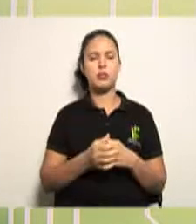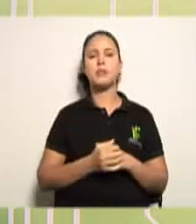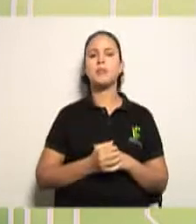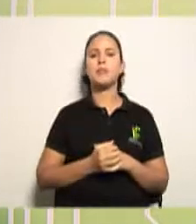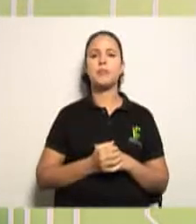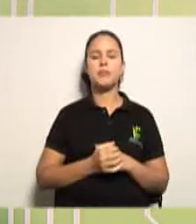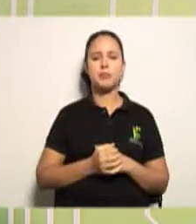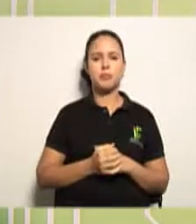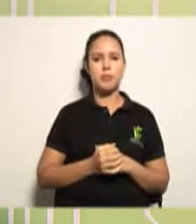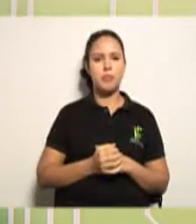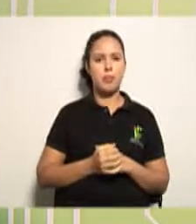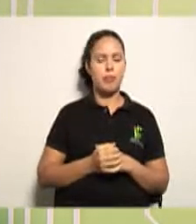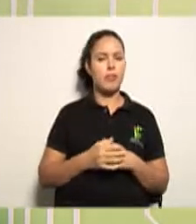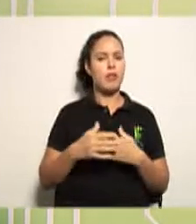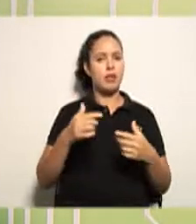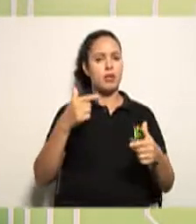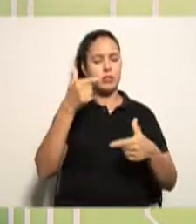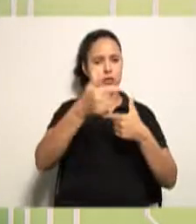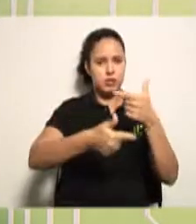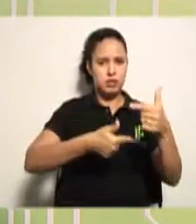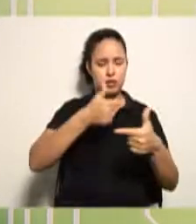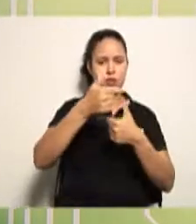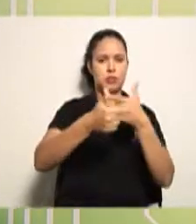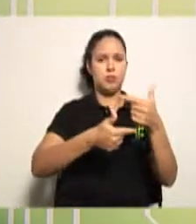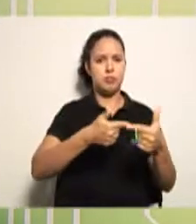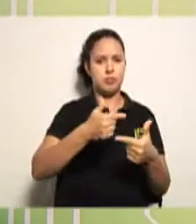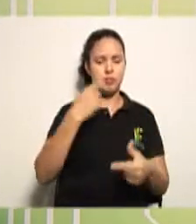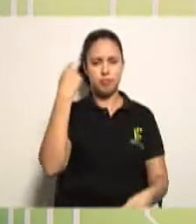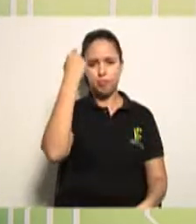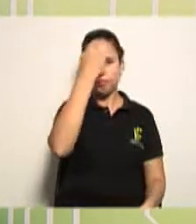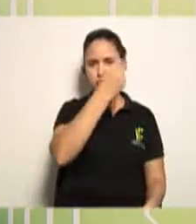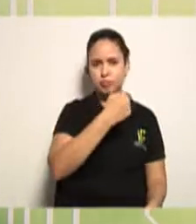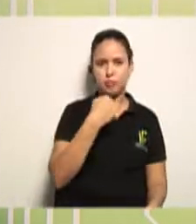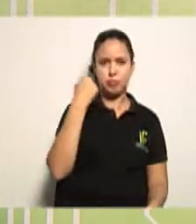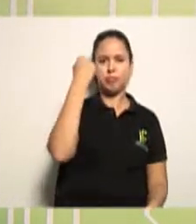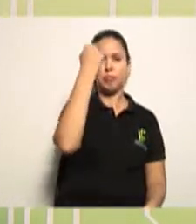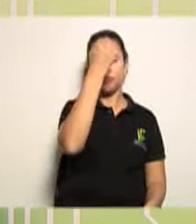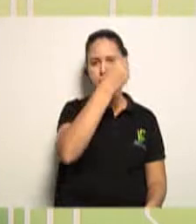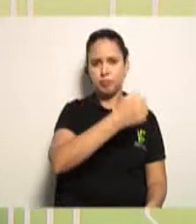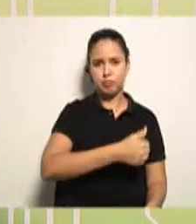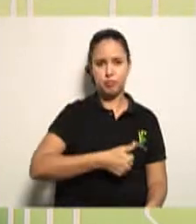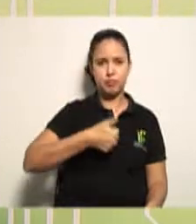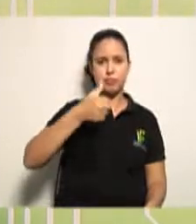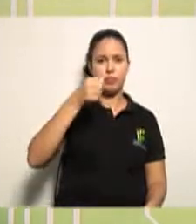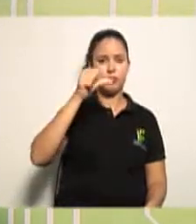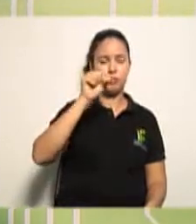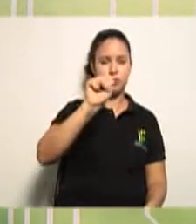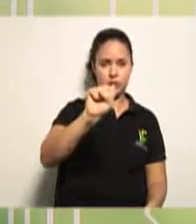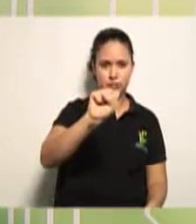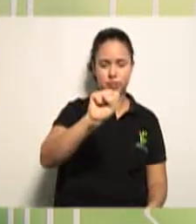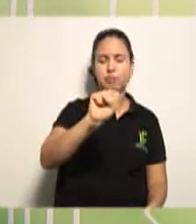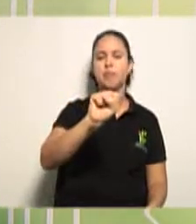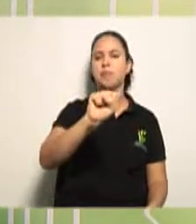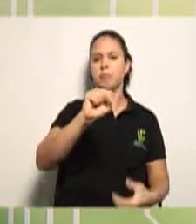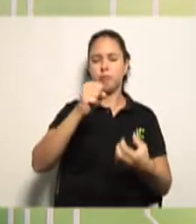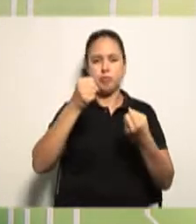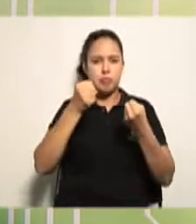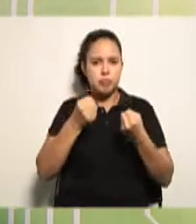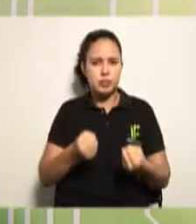de trabalho chegava até 18 horas por dia. Outra questão aí,